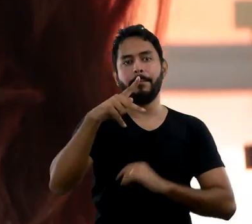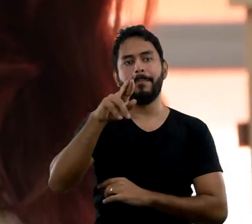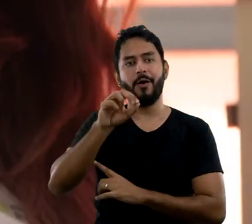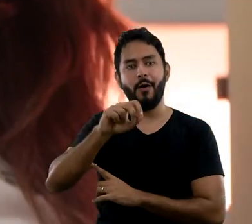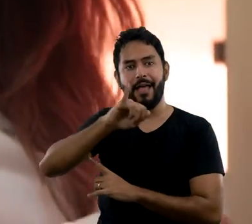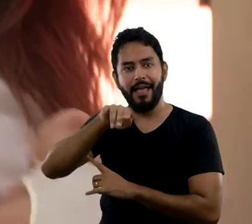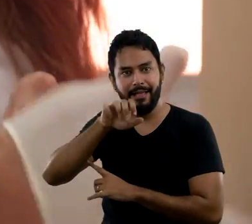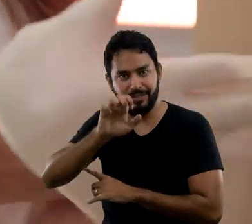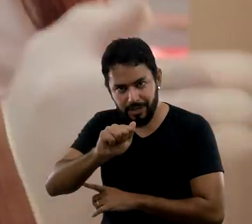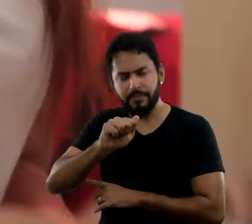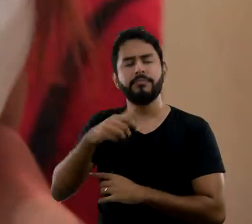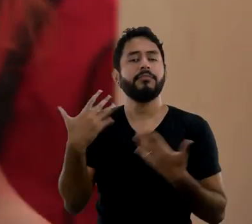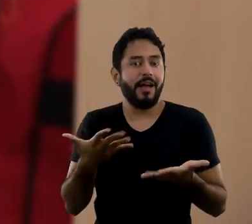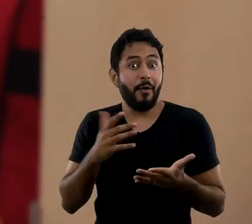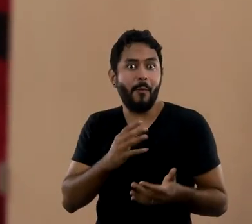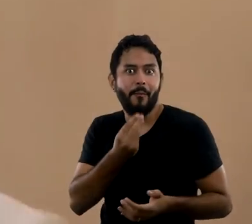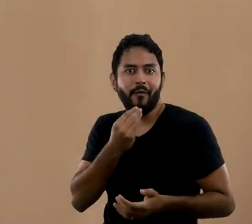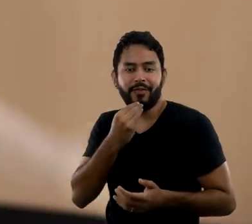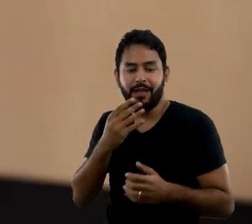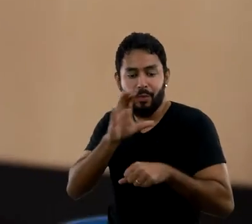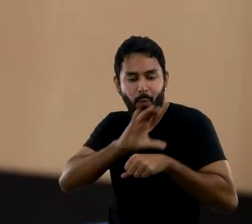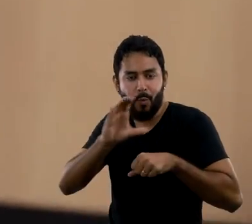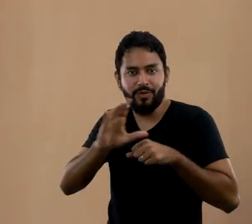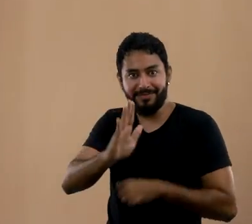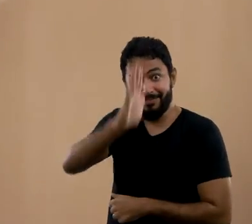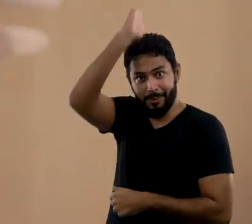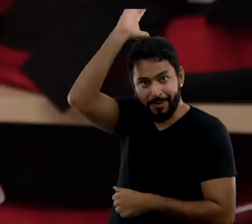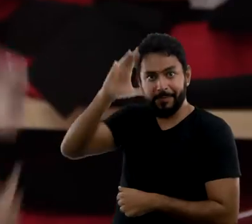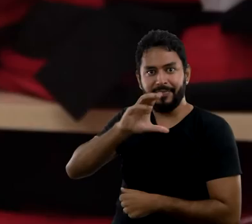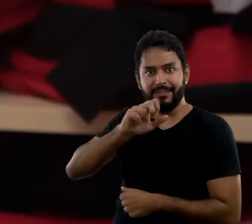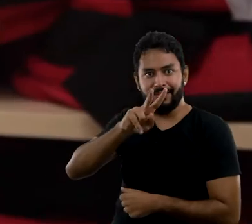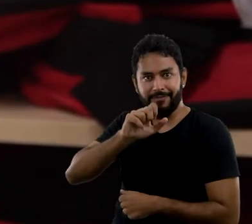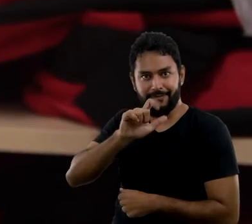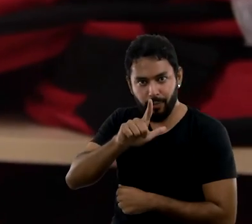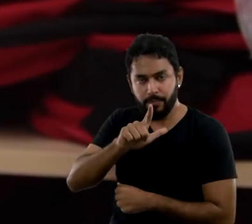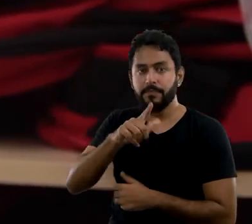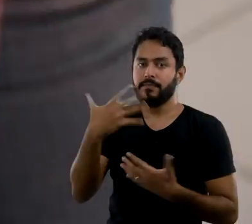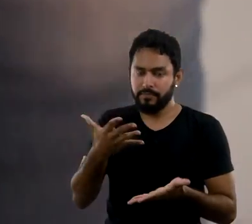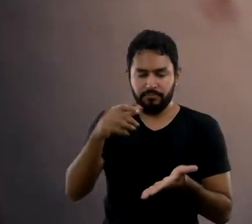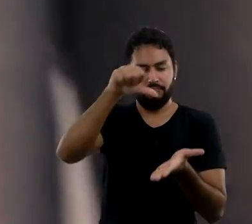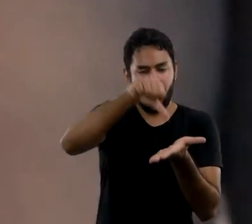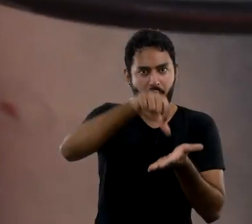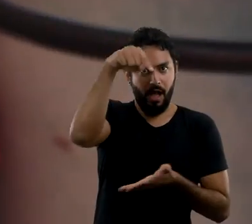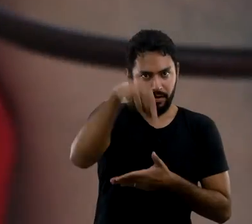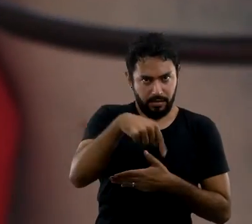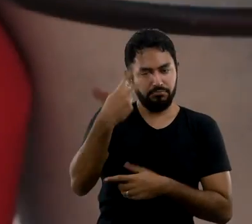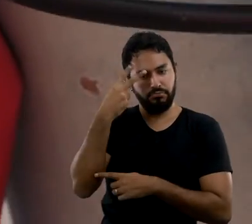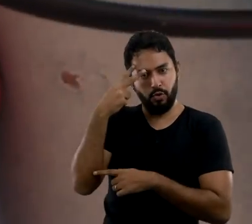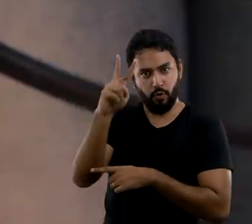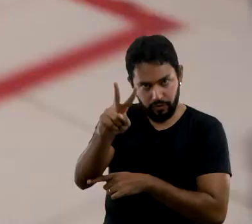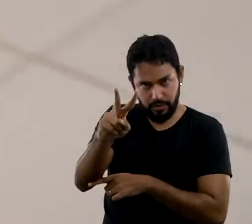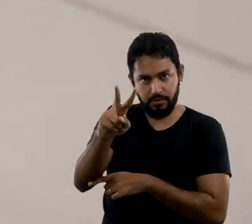de bombeiro civil inclusive eu é que segue araque dois dias na semana no segundo semestre